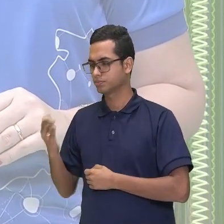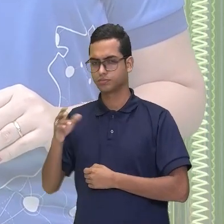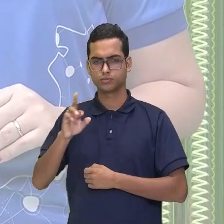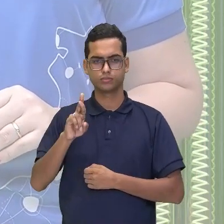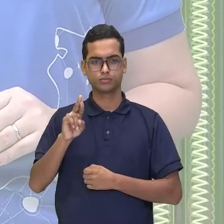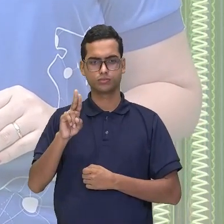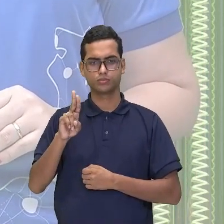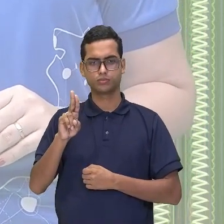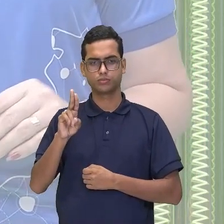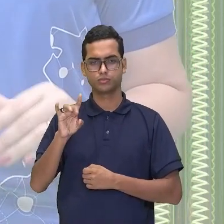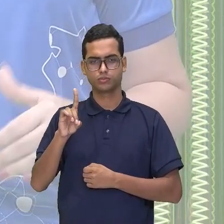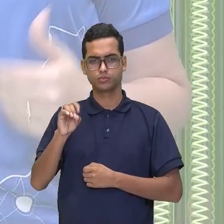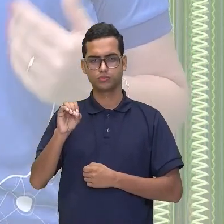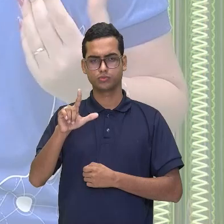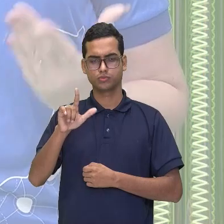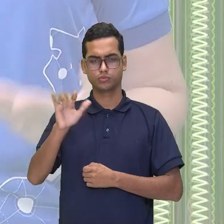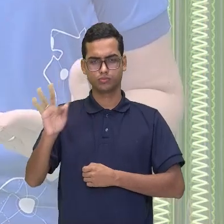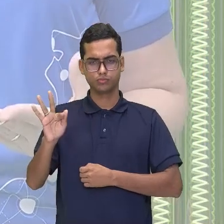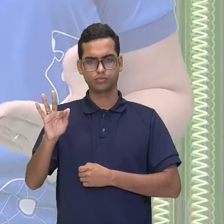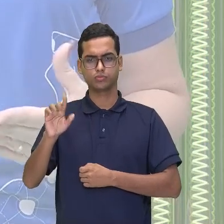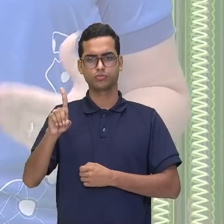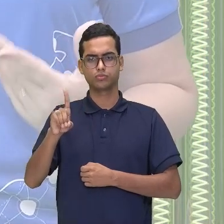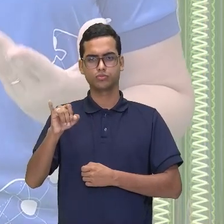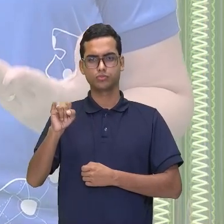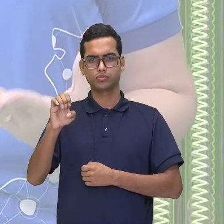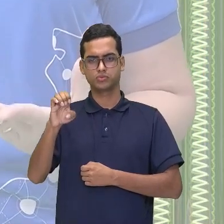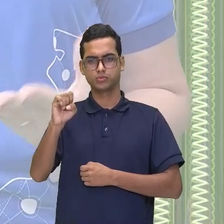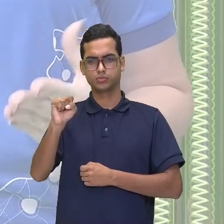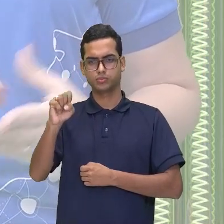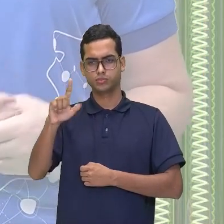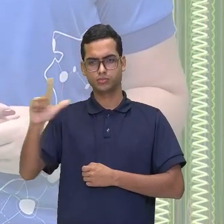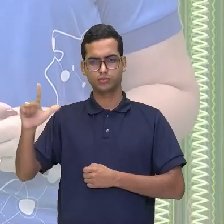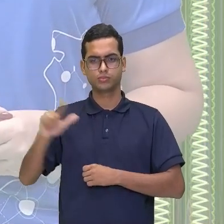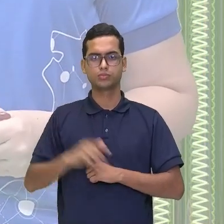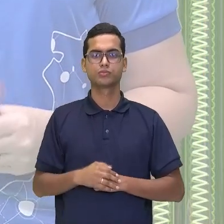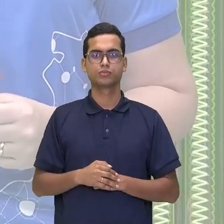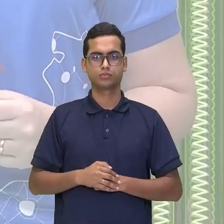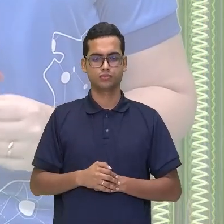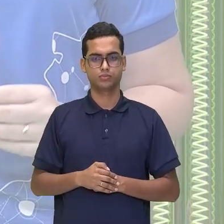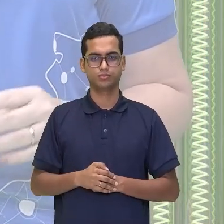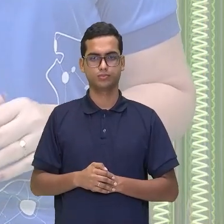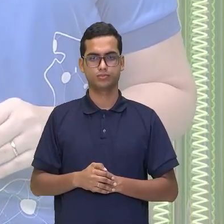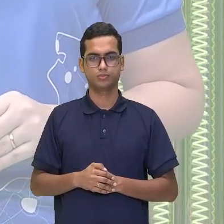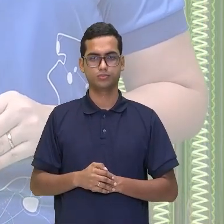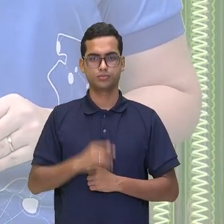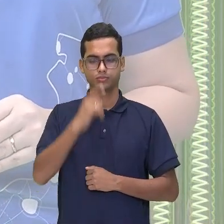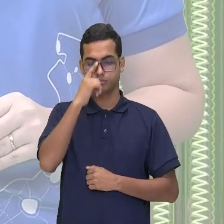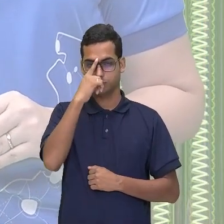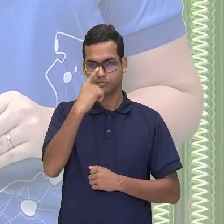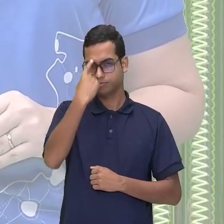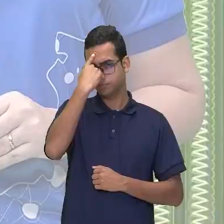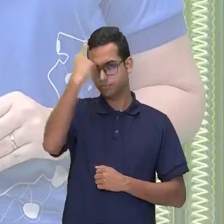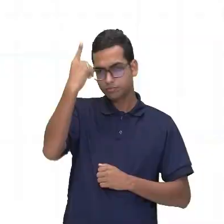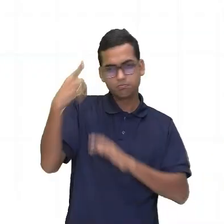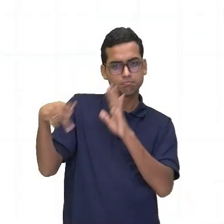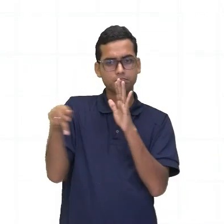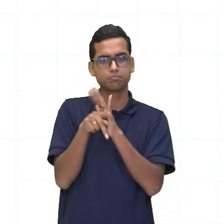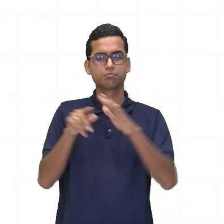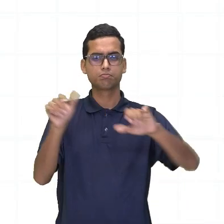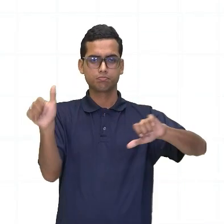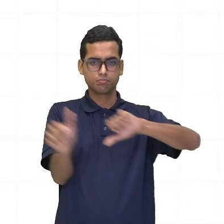tá? Ele também, né, trouxe uma ideia que revolucionou aí o seu tempo. Então vamos conhecer um pouquinho da história sobre